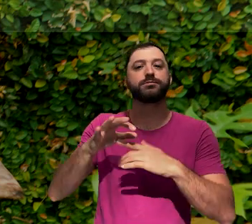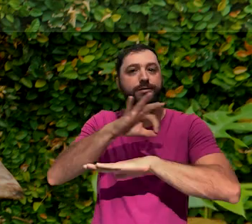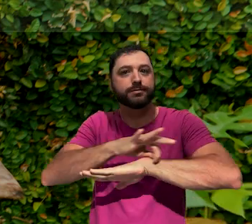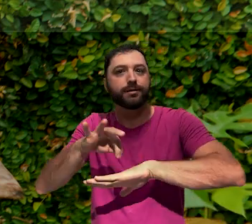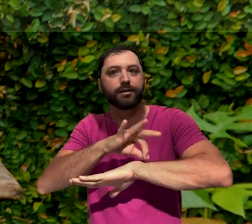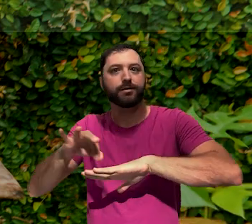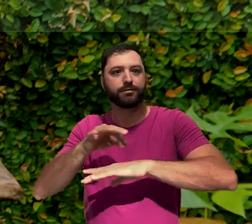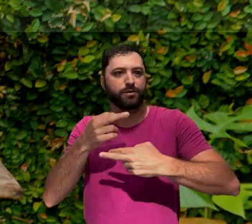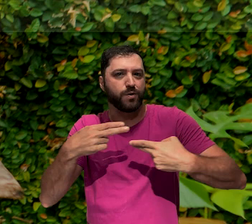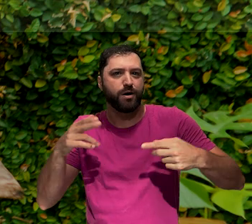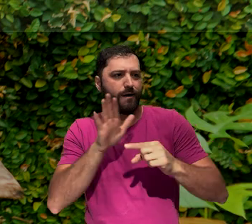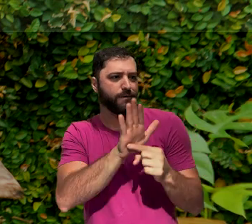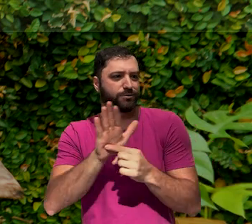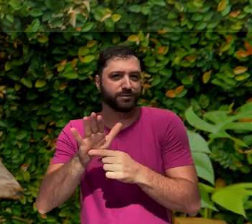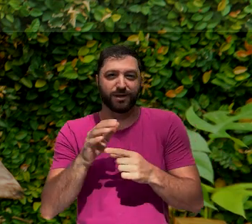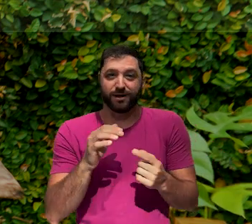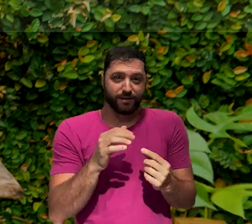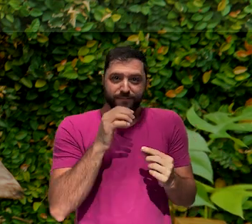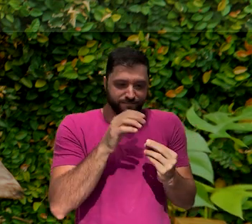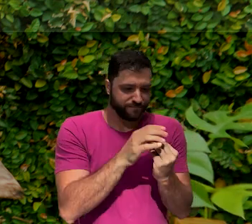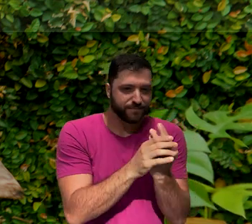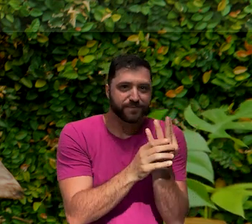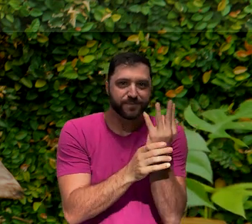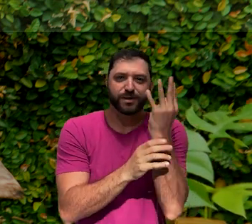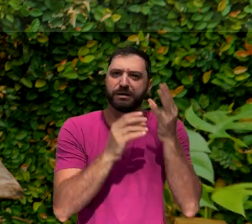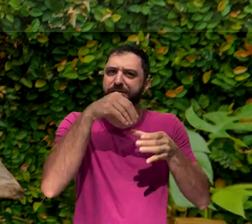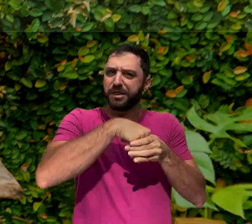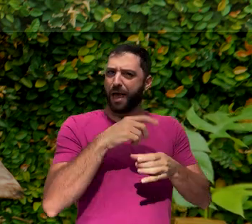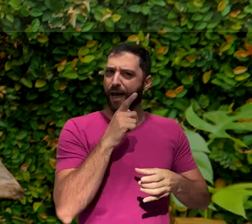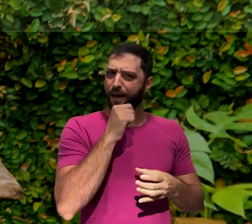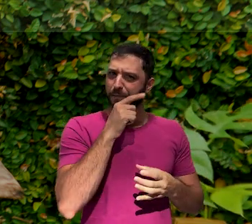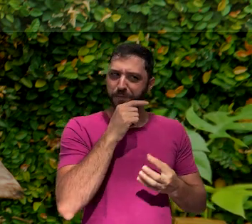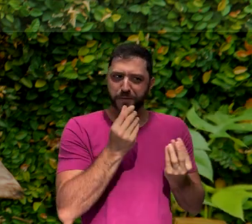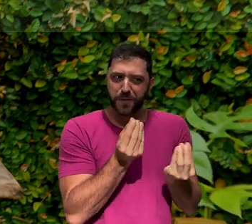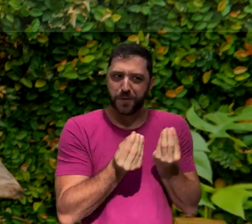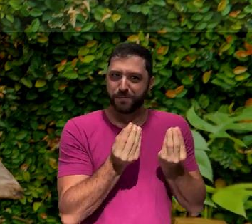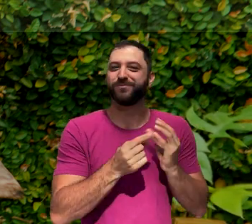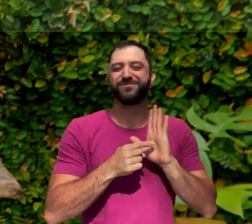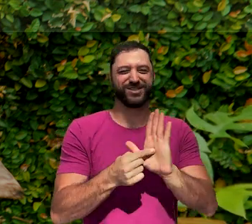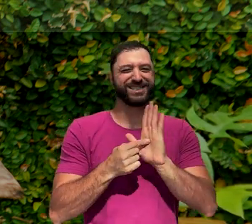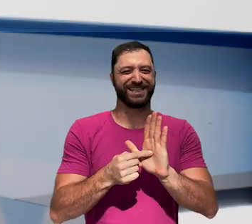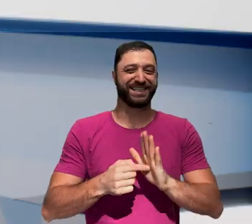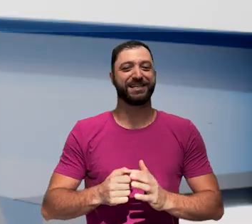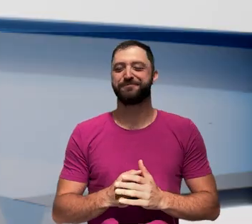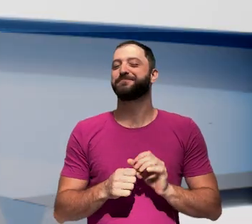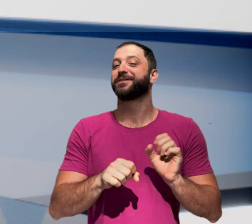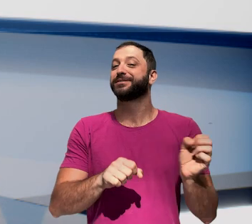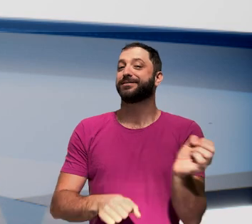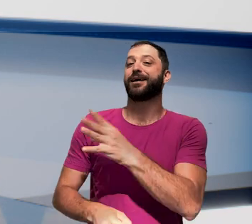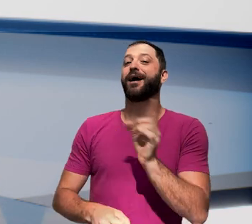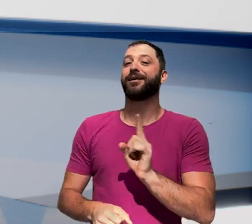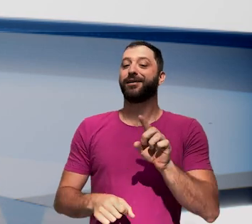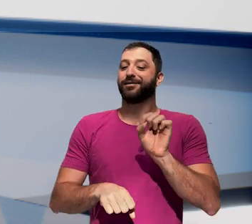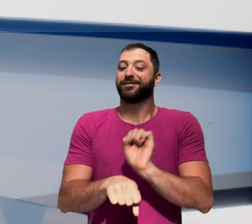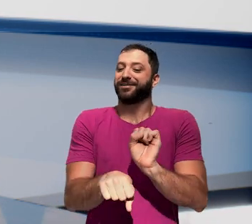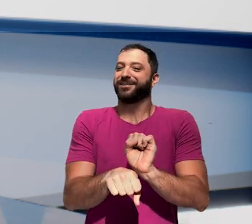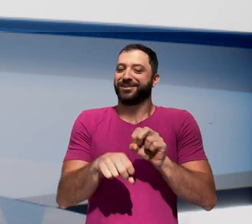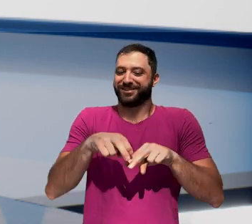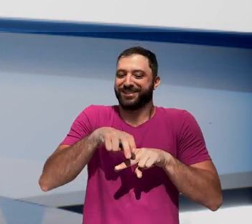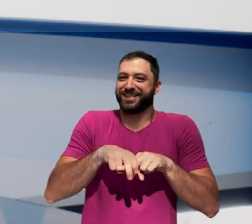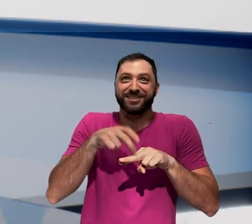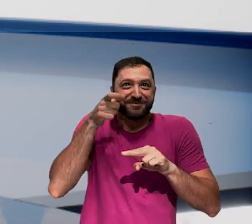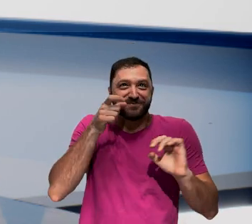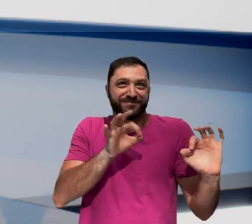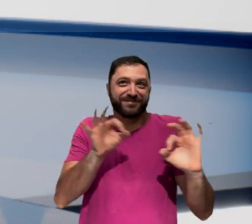urbanista e paisagista, vai te dar dicas de como cuidar de plantas aquáticas. Então fica com a gente, porque